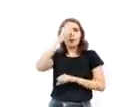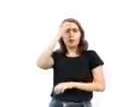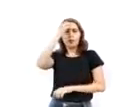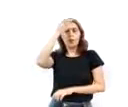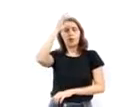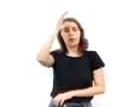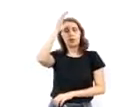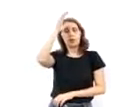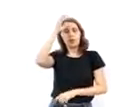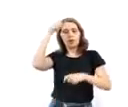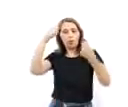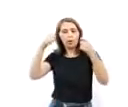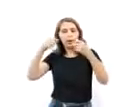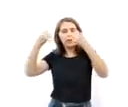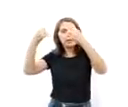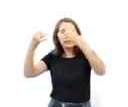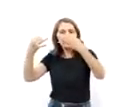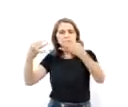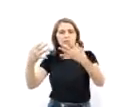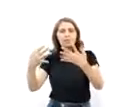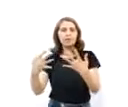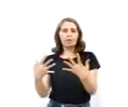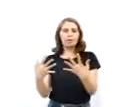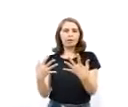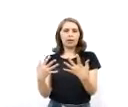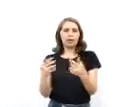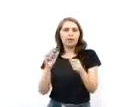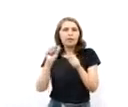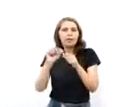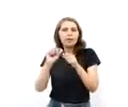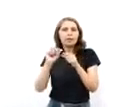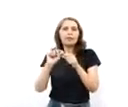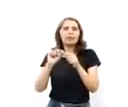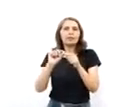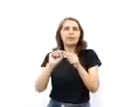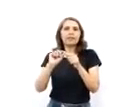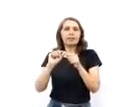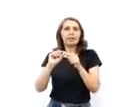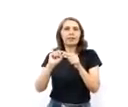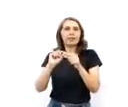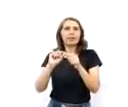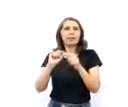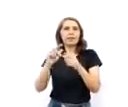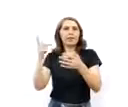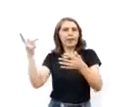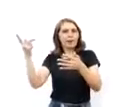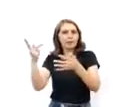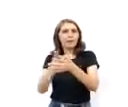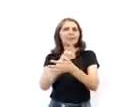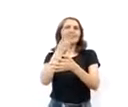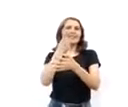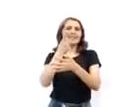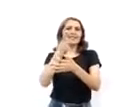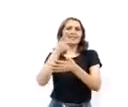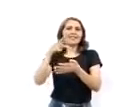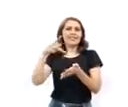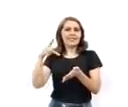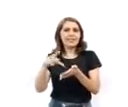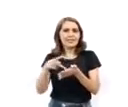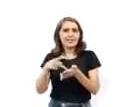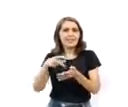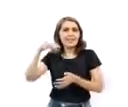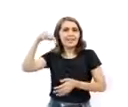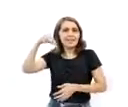Eu preciso acentuar isso, eu preciso fazer com que isso aconteça na educação de Caxias, como secretária e